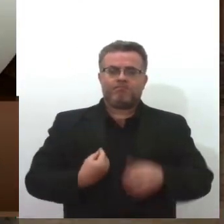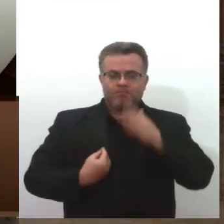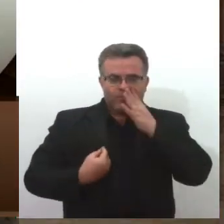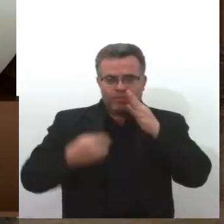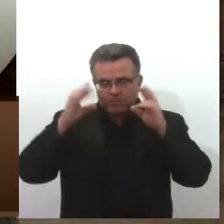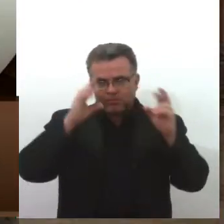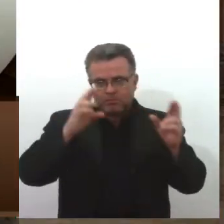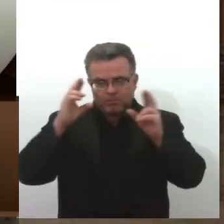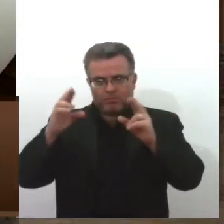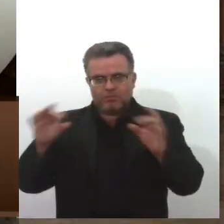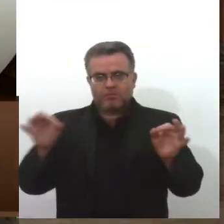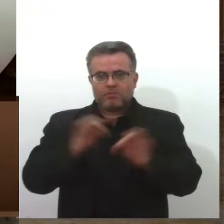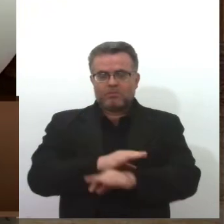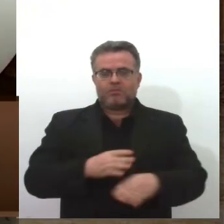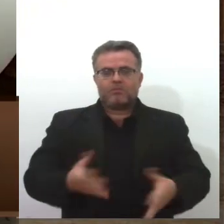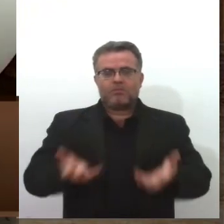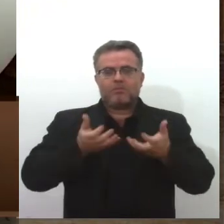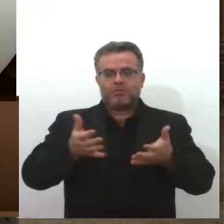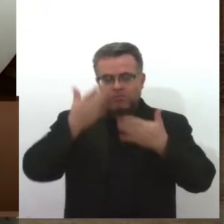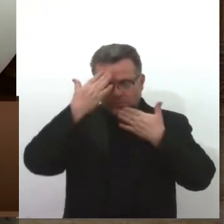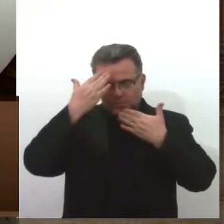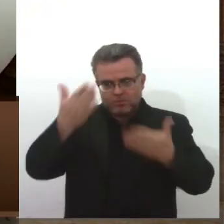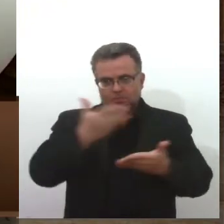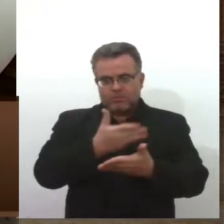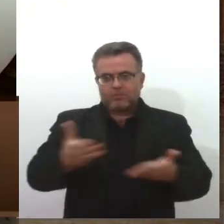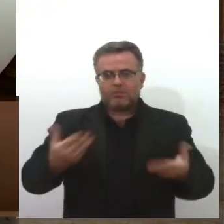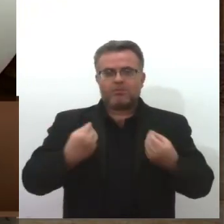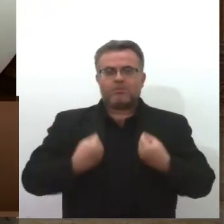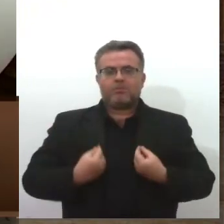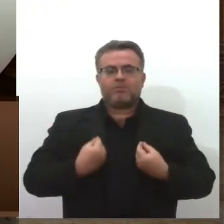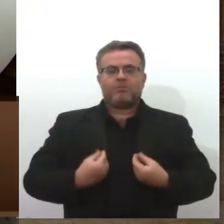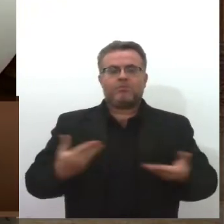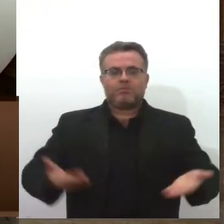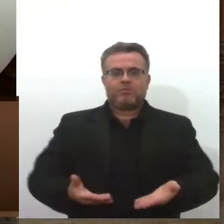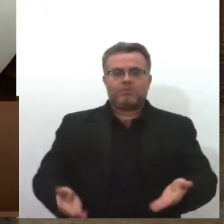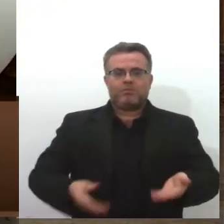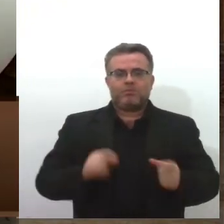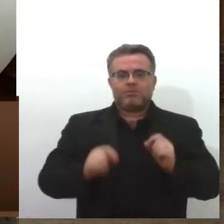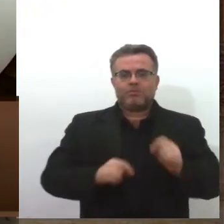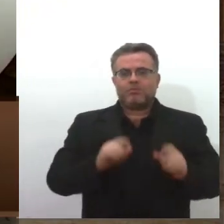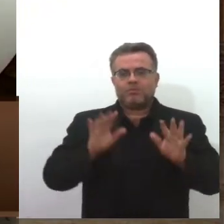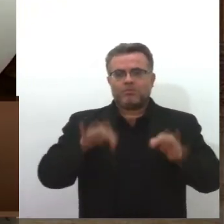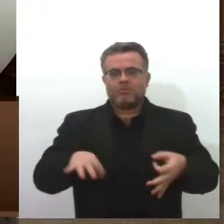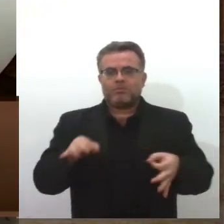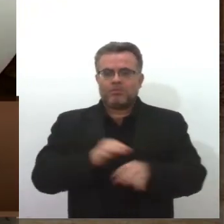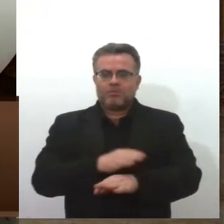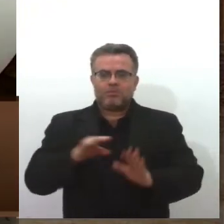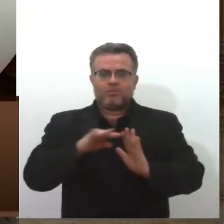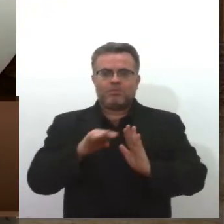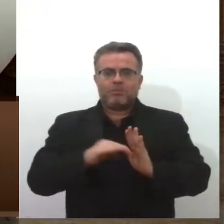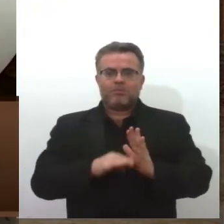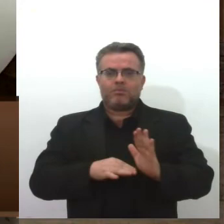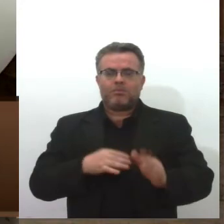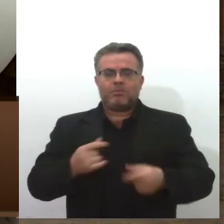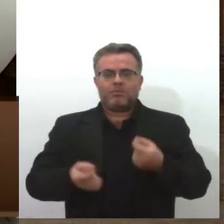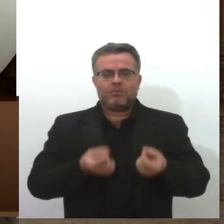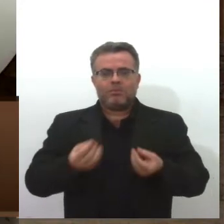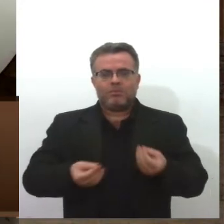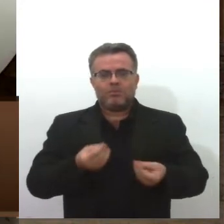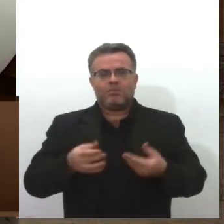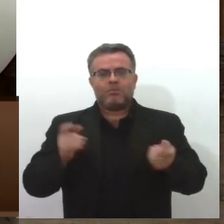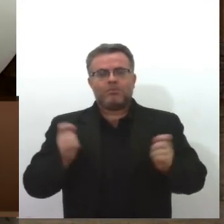né? Breno, a gente quer agradecer demais a sua participação aqui no Além da Pauta. Chegamos ao final do nosso programa de uma forma